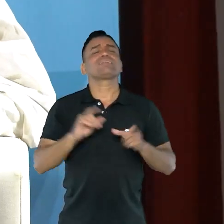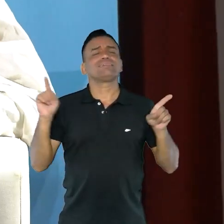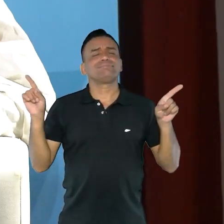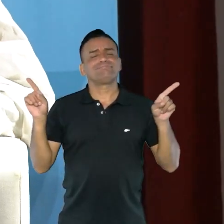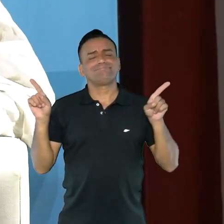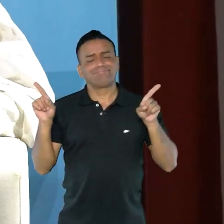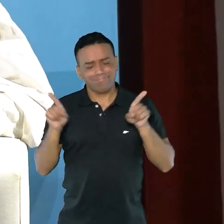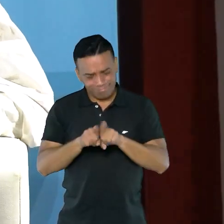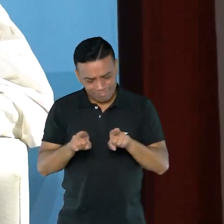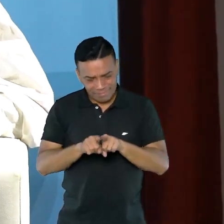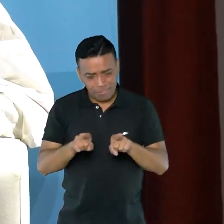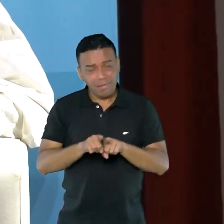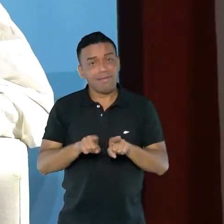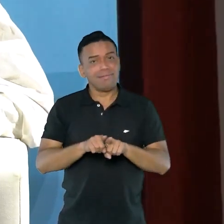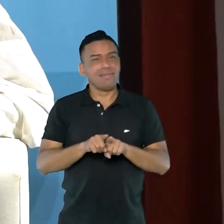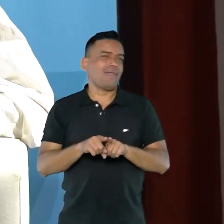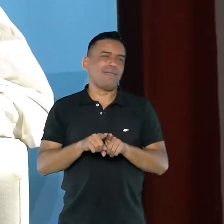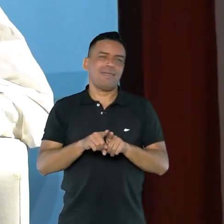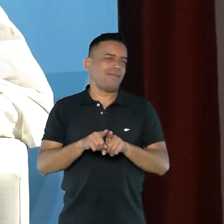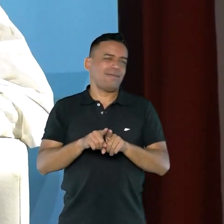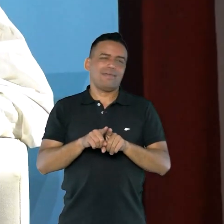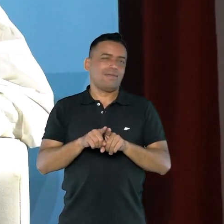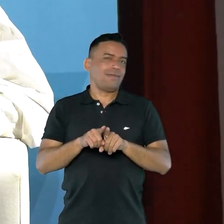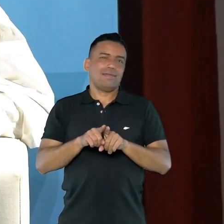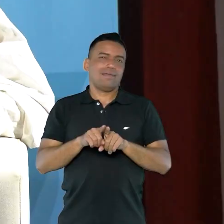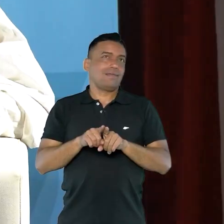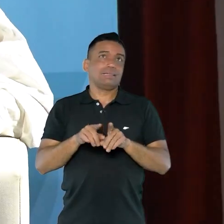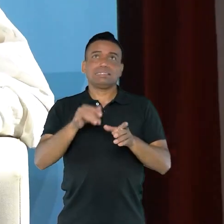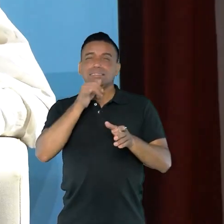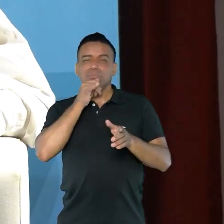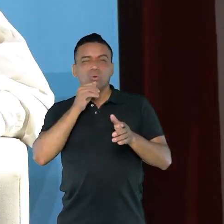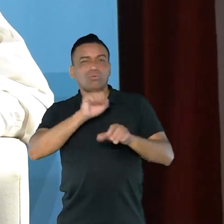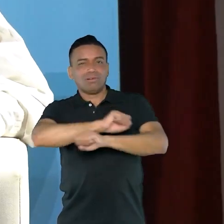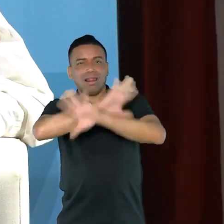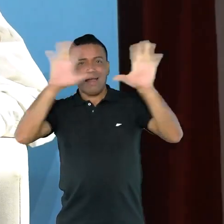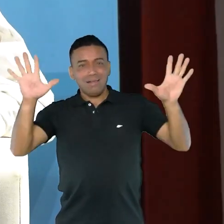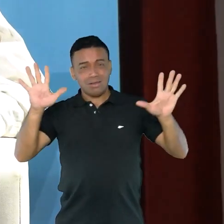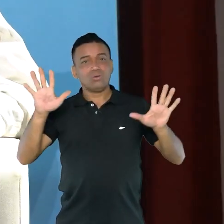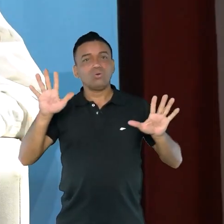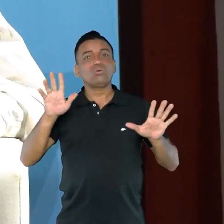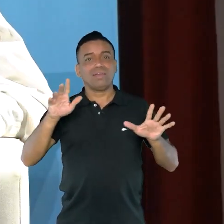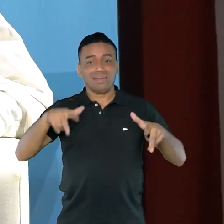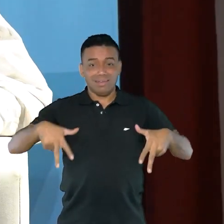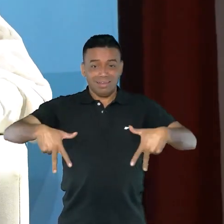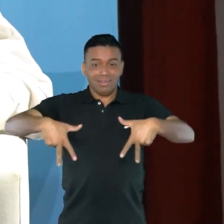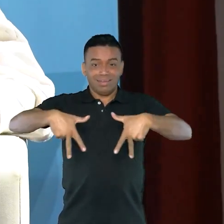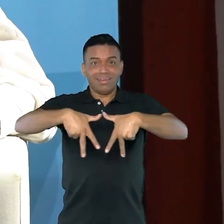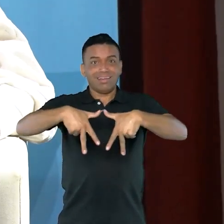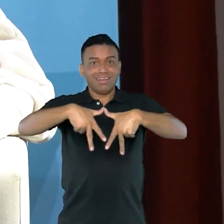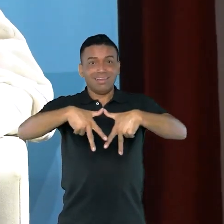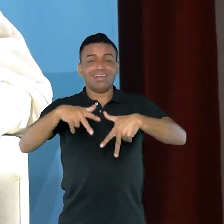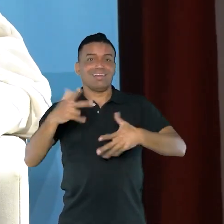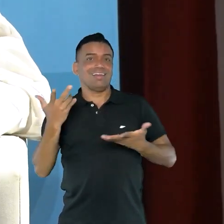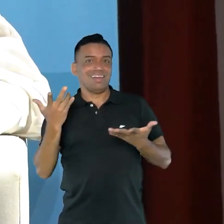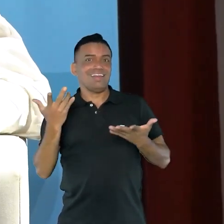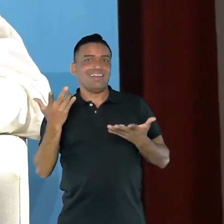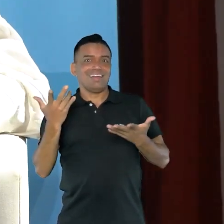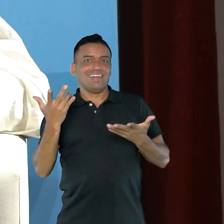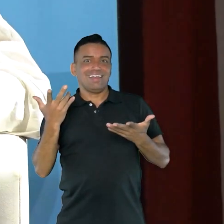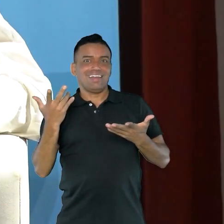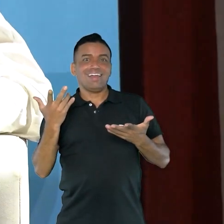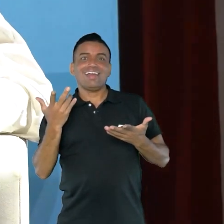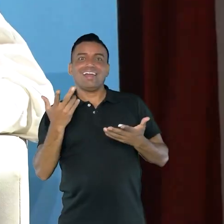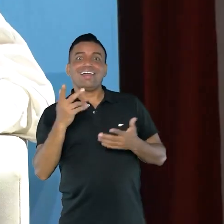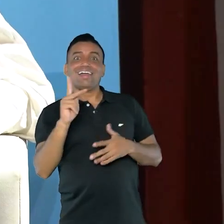também bastante ilustrativo que a pergunta não tenha sido qual que é o gene hétero. No sentido mesmo, né, de